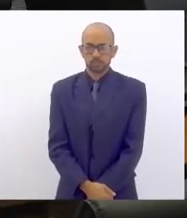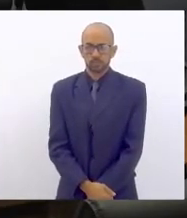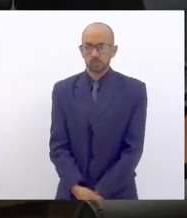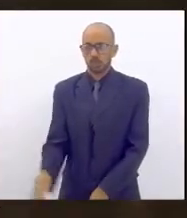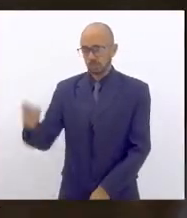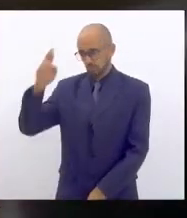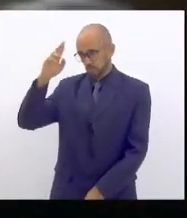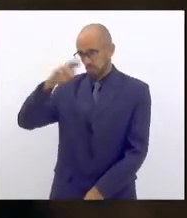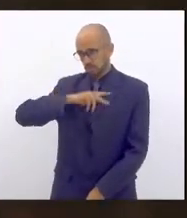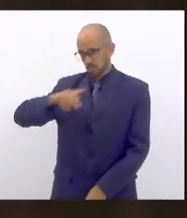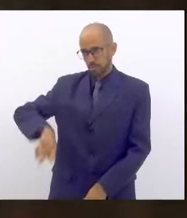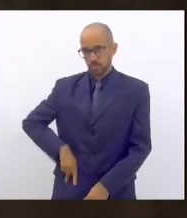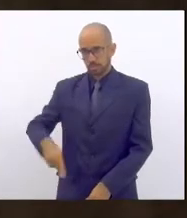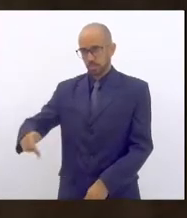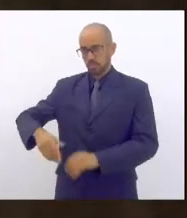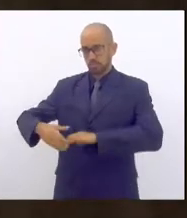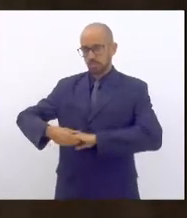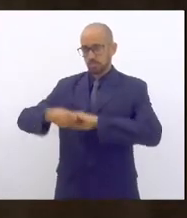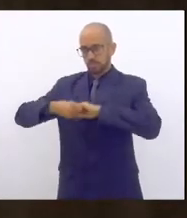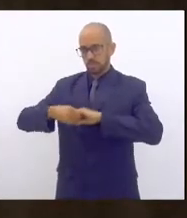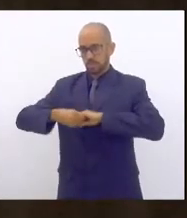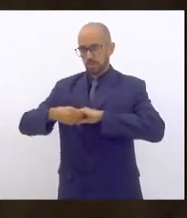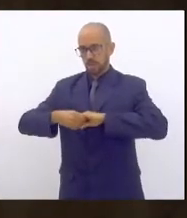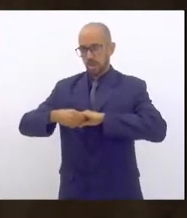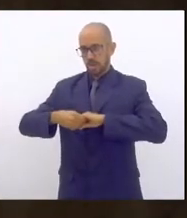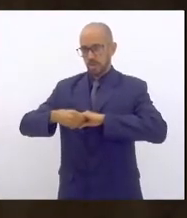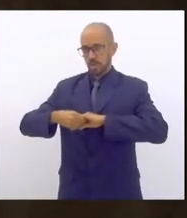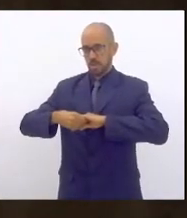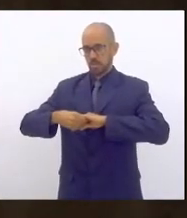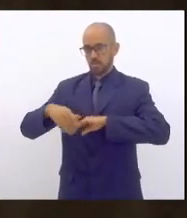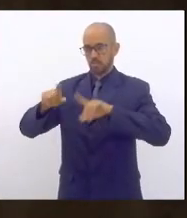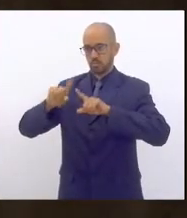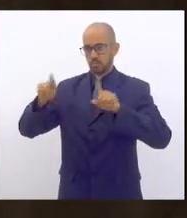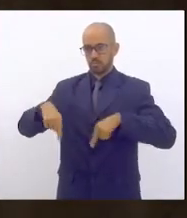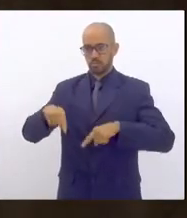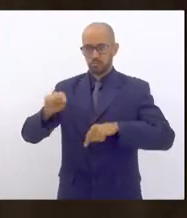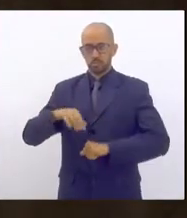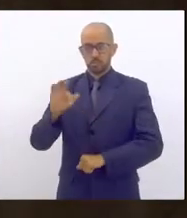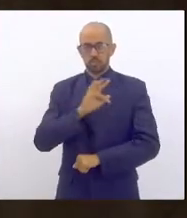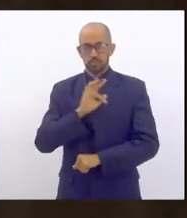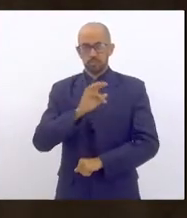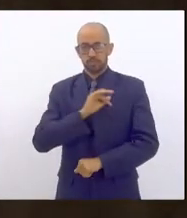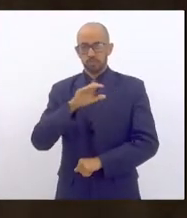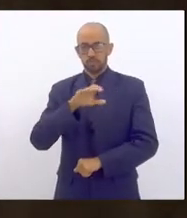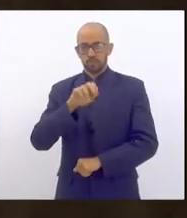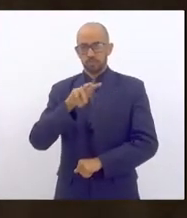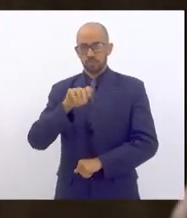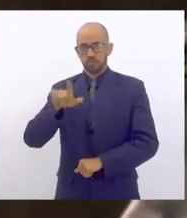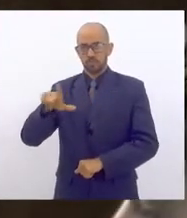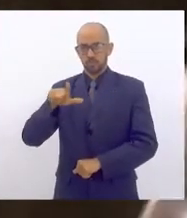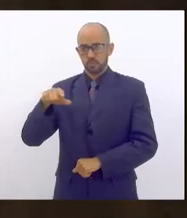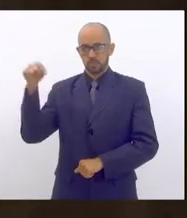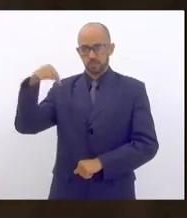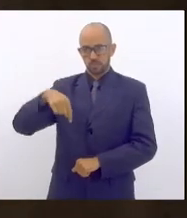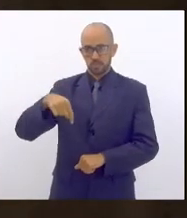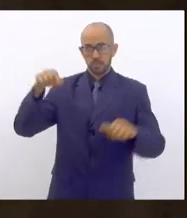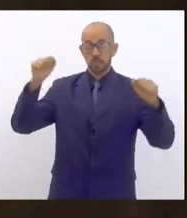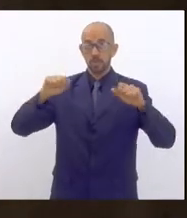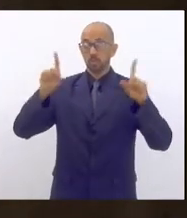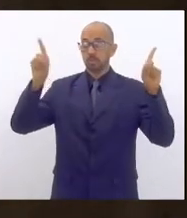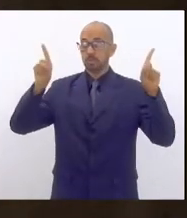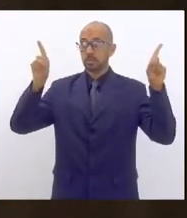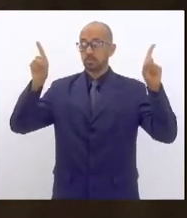Senhor presidente, saudar aí os servidores e servidoras da Polícia Civil presentes aqui nas